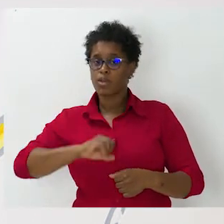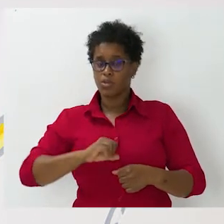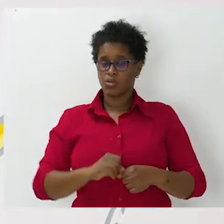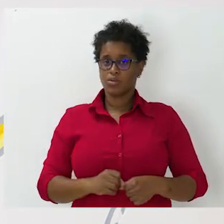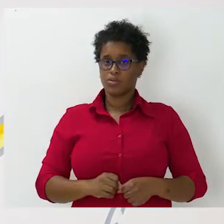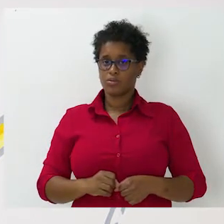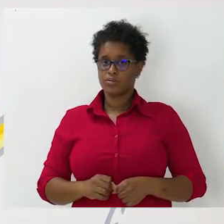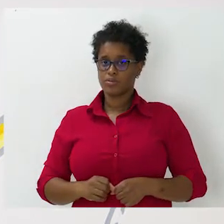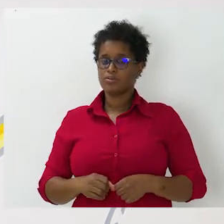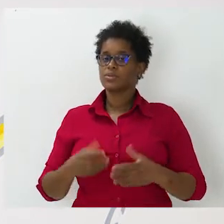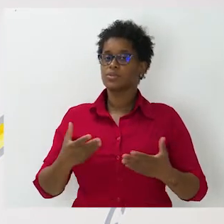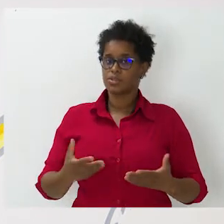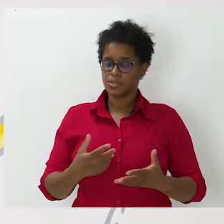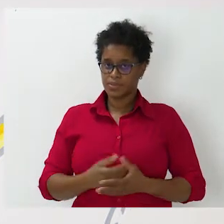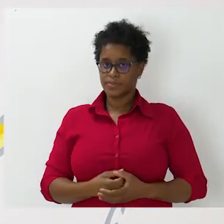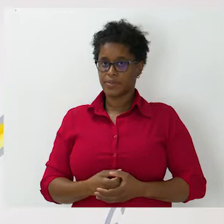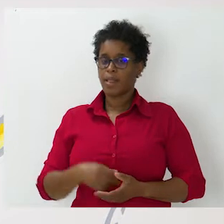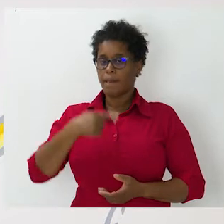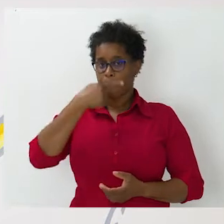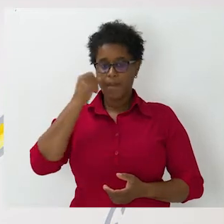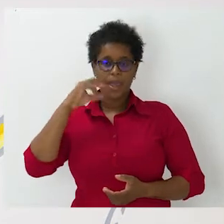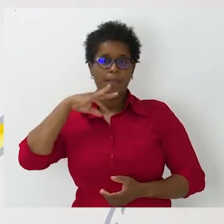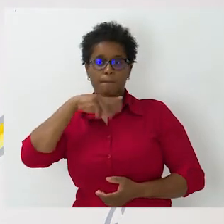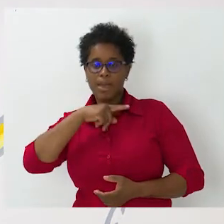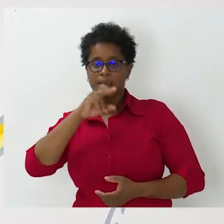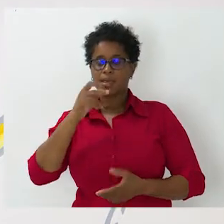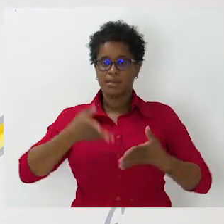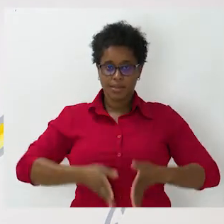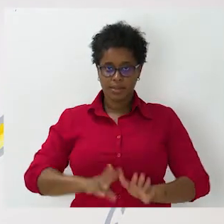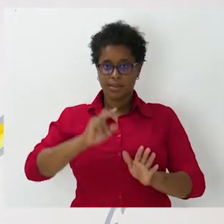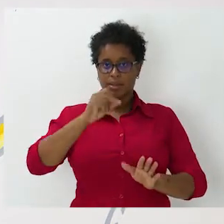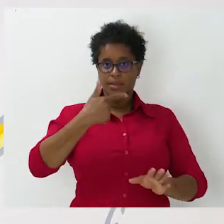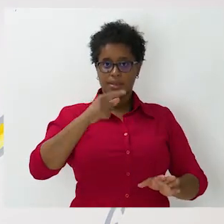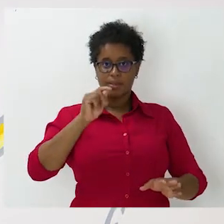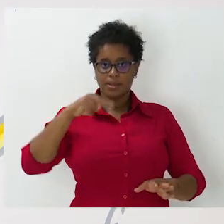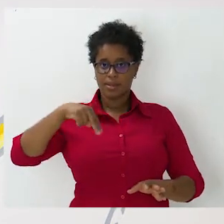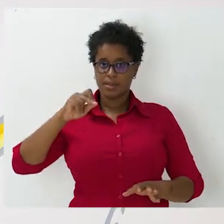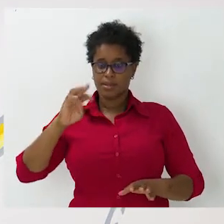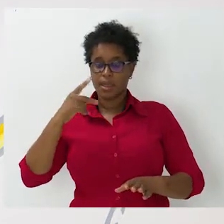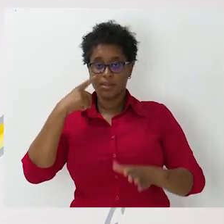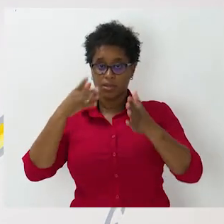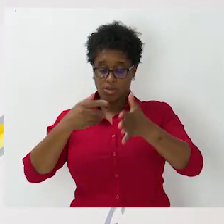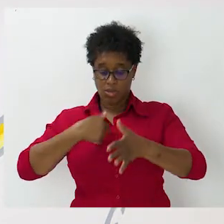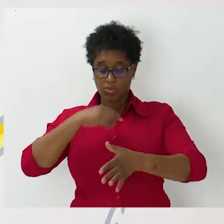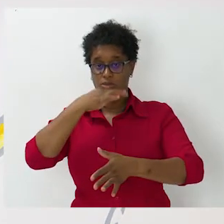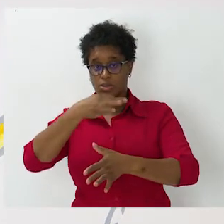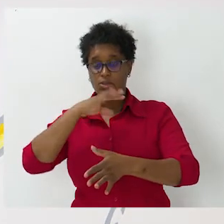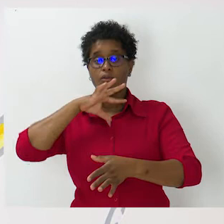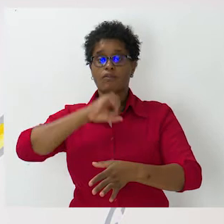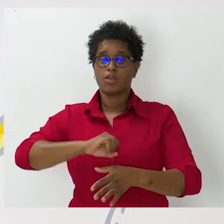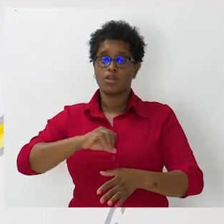filho de pai e mãe ateniense. Atenção, eu digo